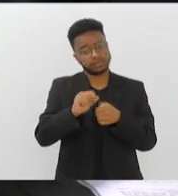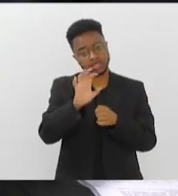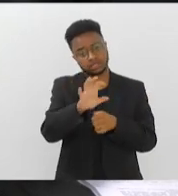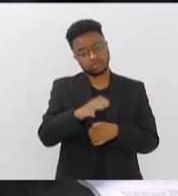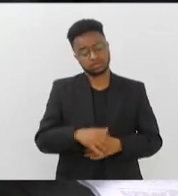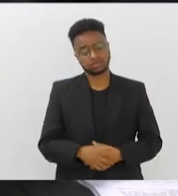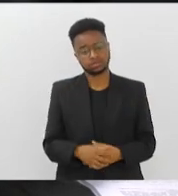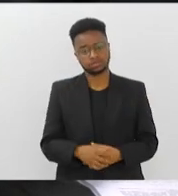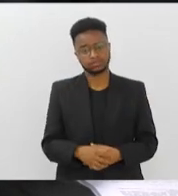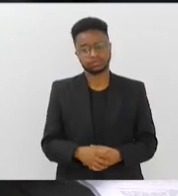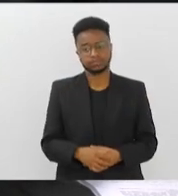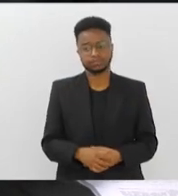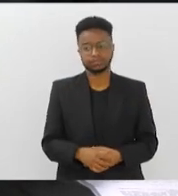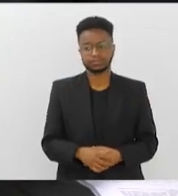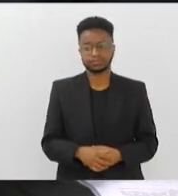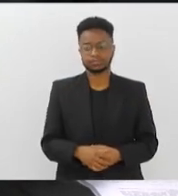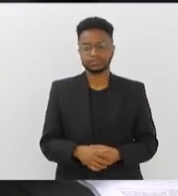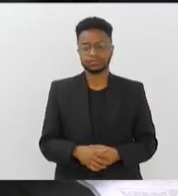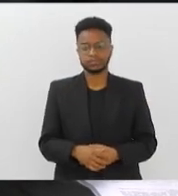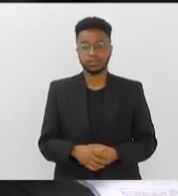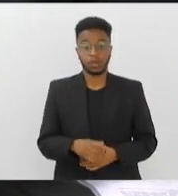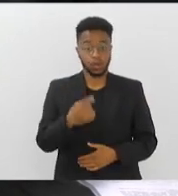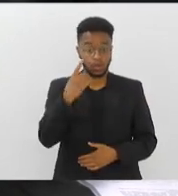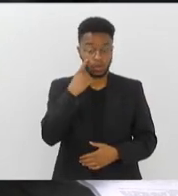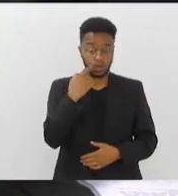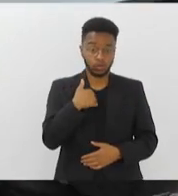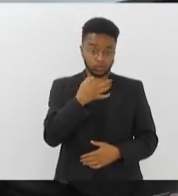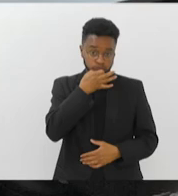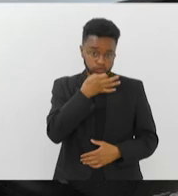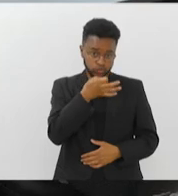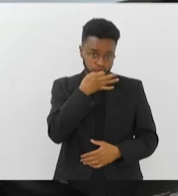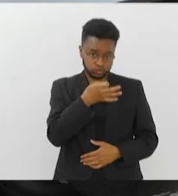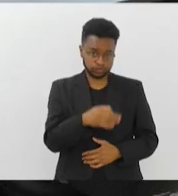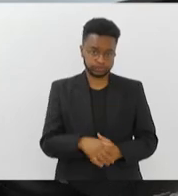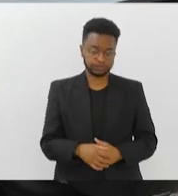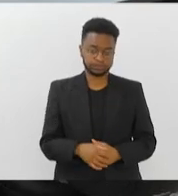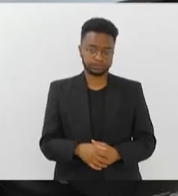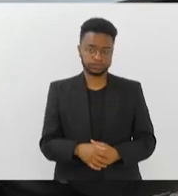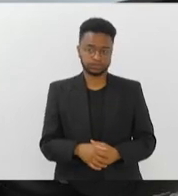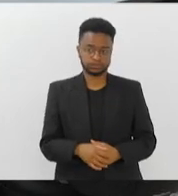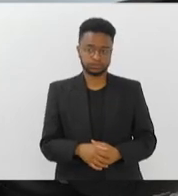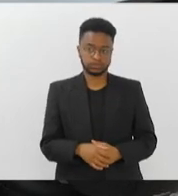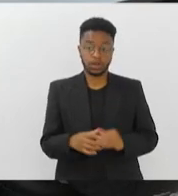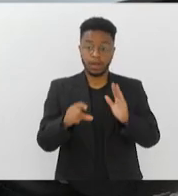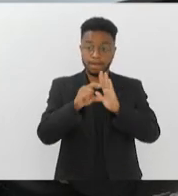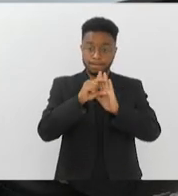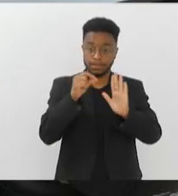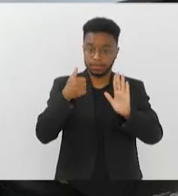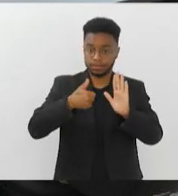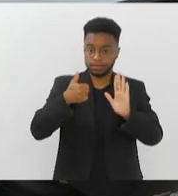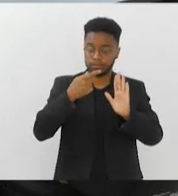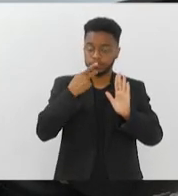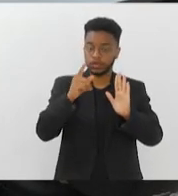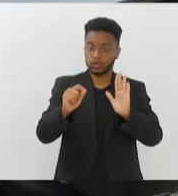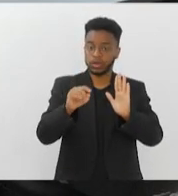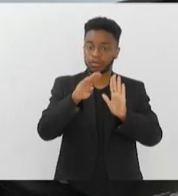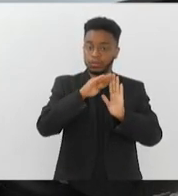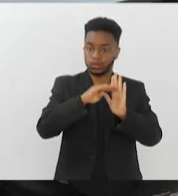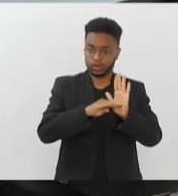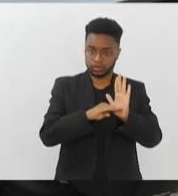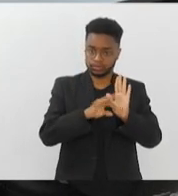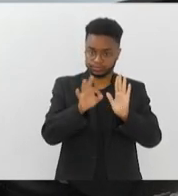presidente. Olha só, eu queria dar uma sugestão. No parágrafo primeiro, se fala no programa,